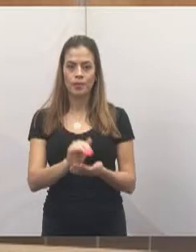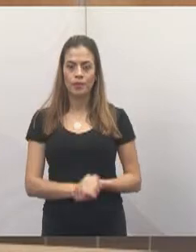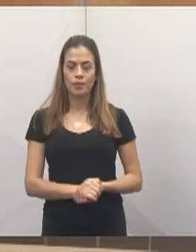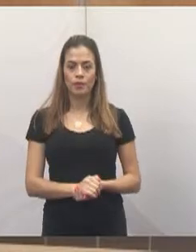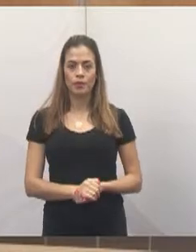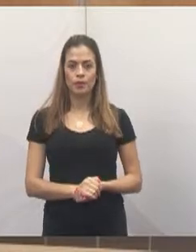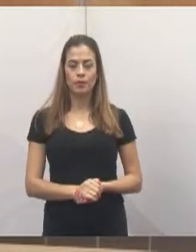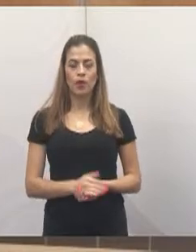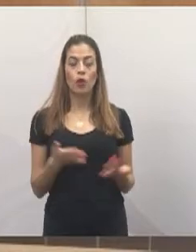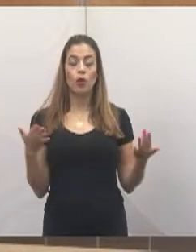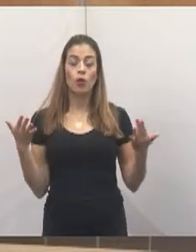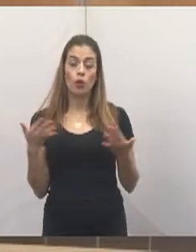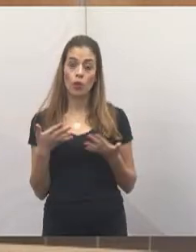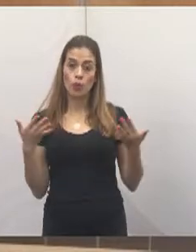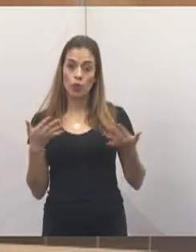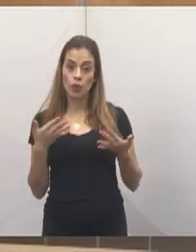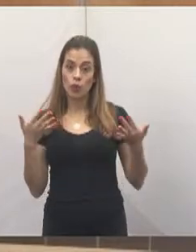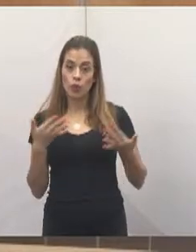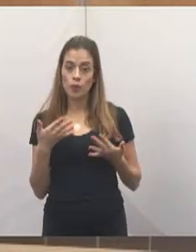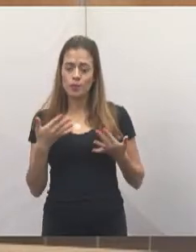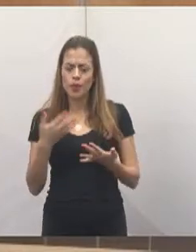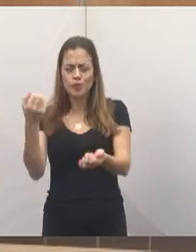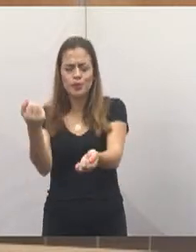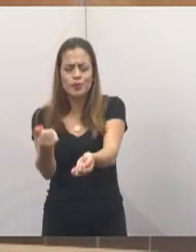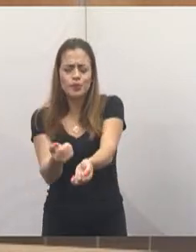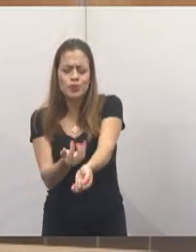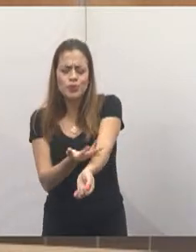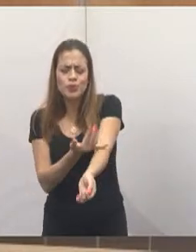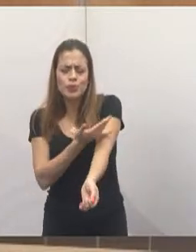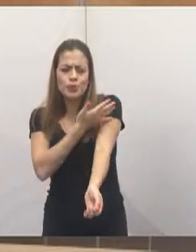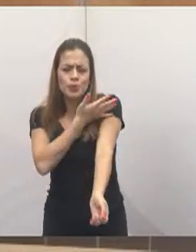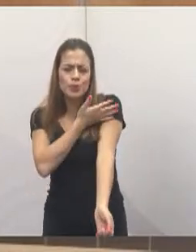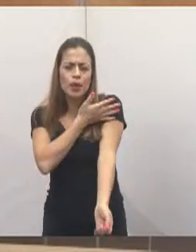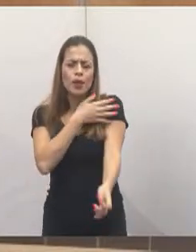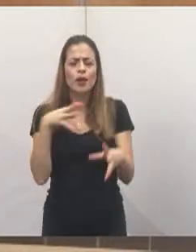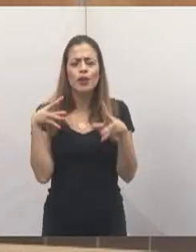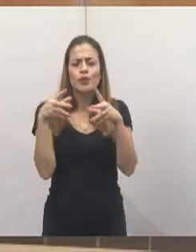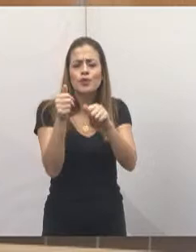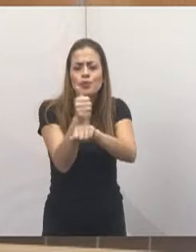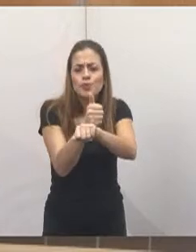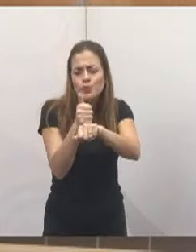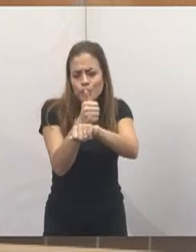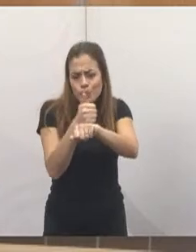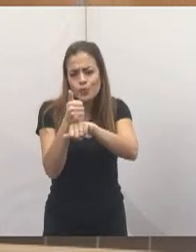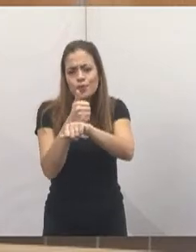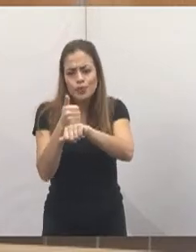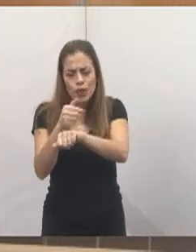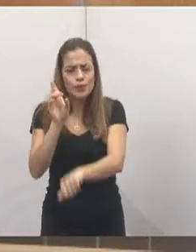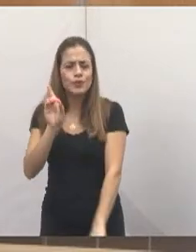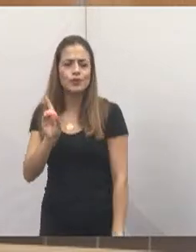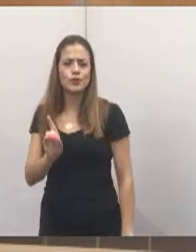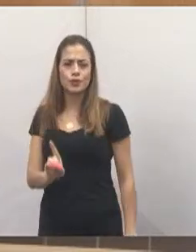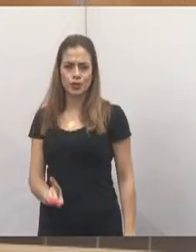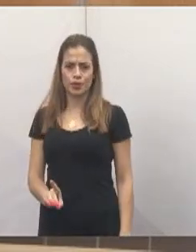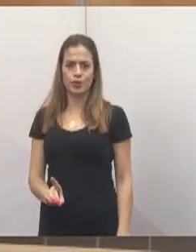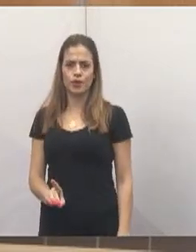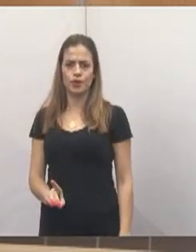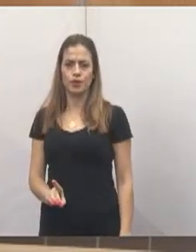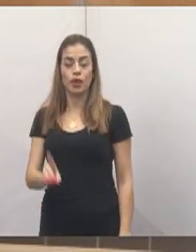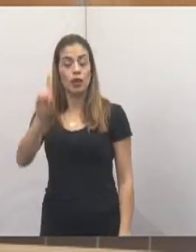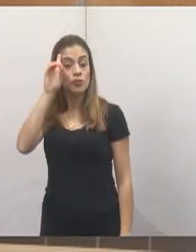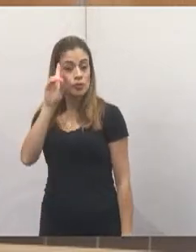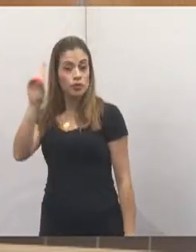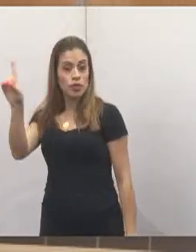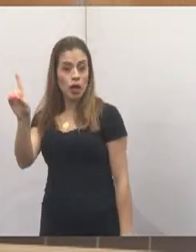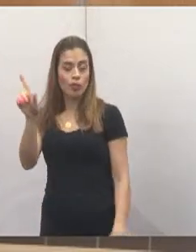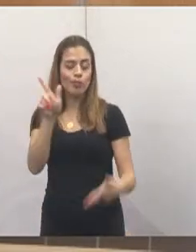Hoje é um dia de profunda emoção para todos os profissionais do direito, um dia em que o Poder